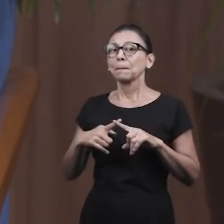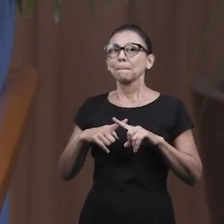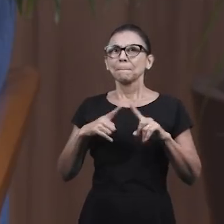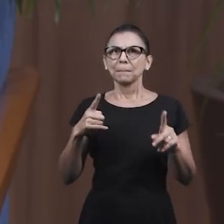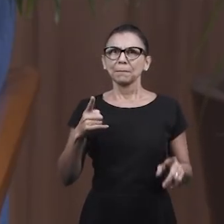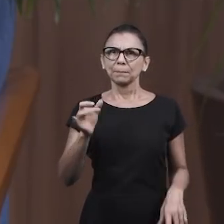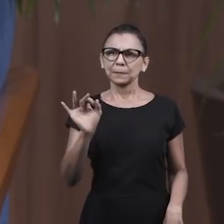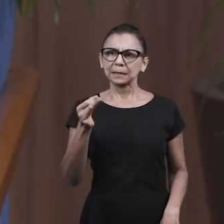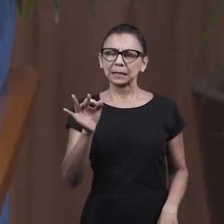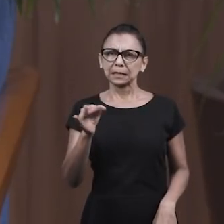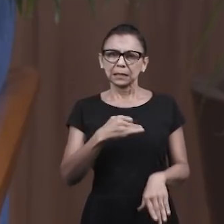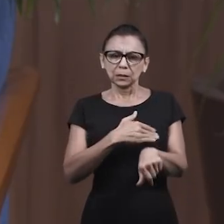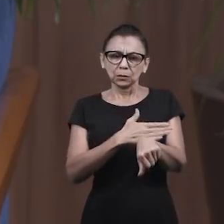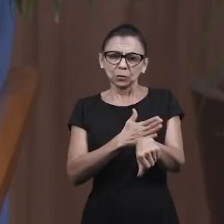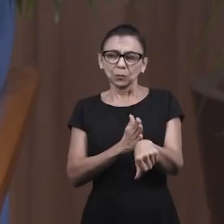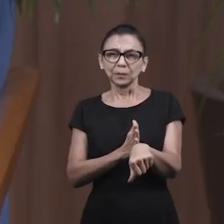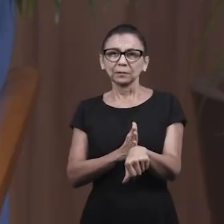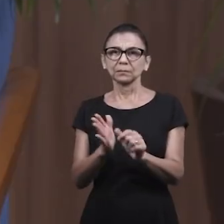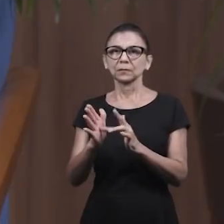o Salvador,